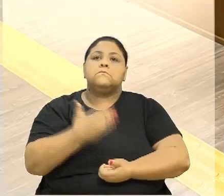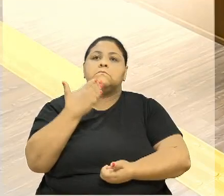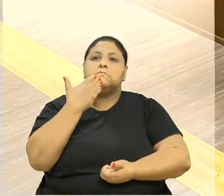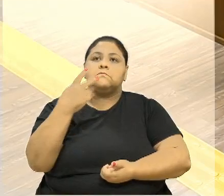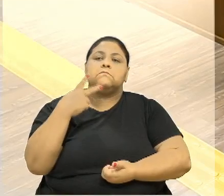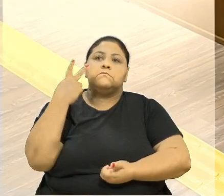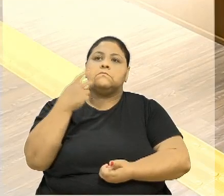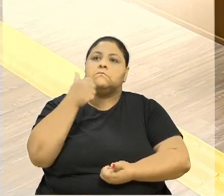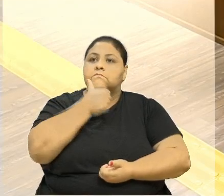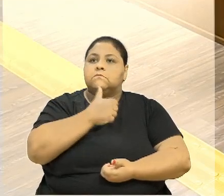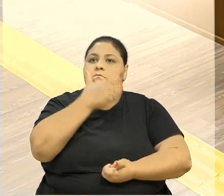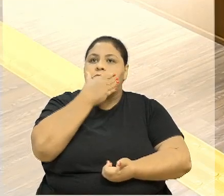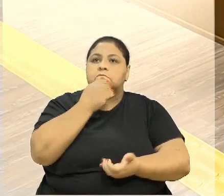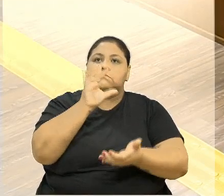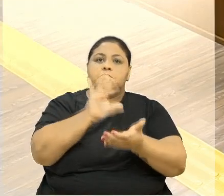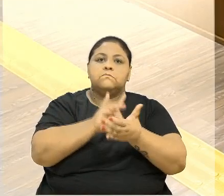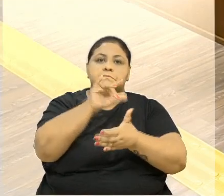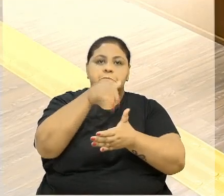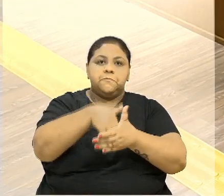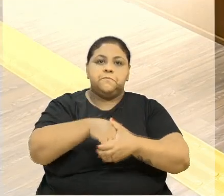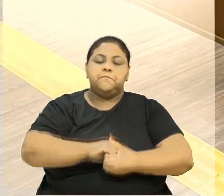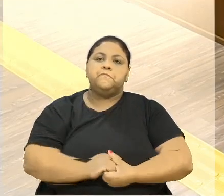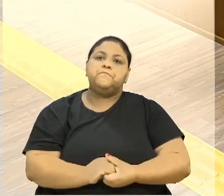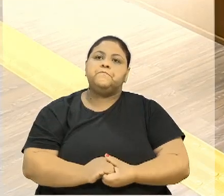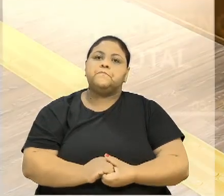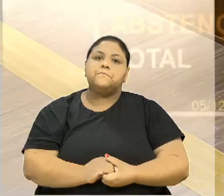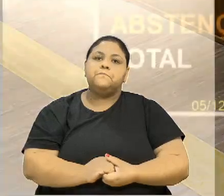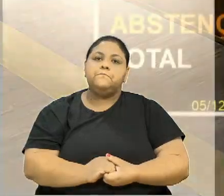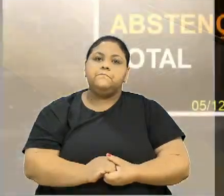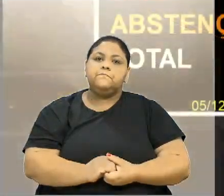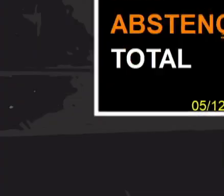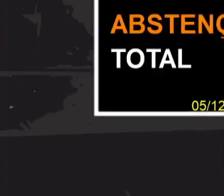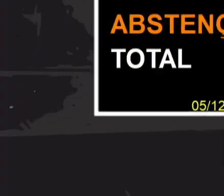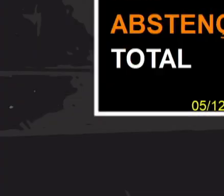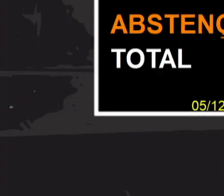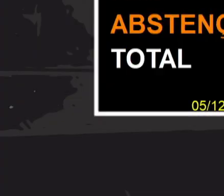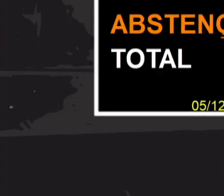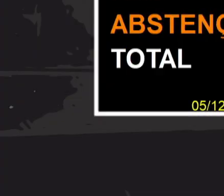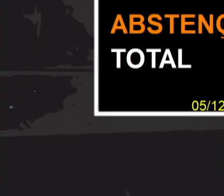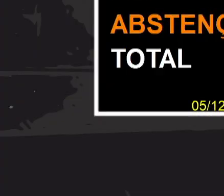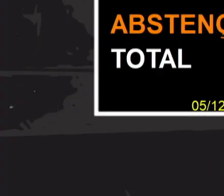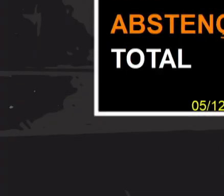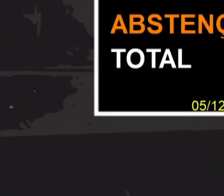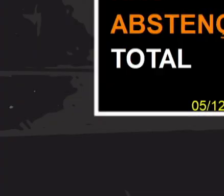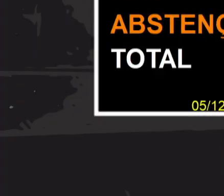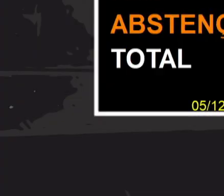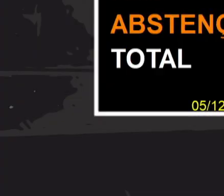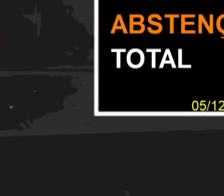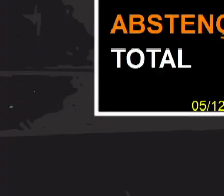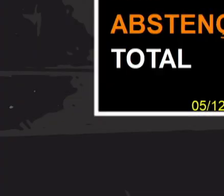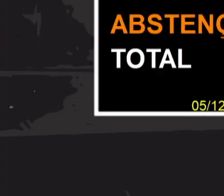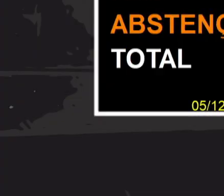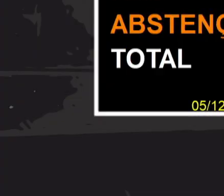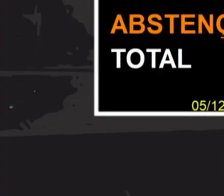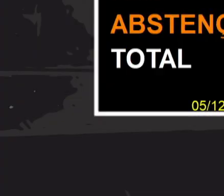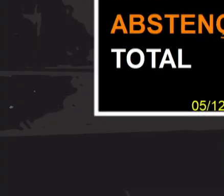Solicito os vereadores e vereadoras que registrem seus votos. Voto favorável, senhor presidente.